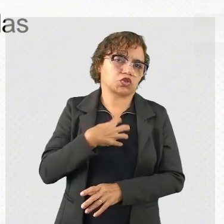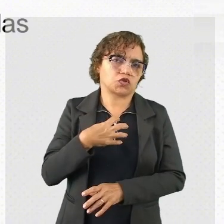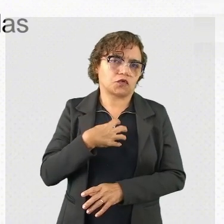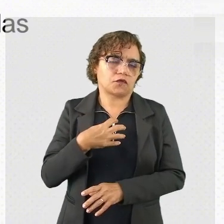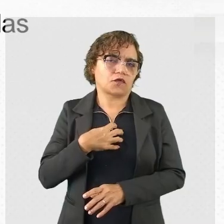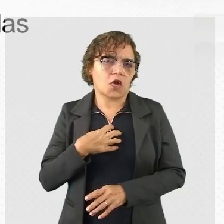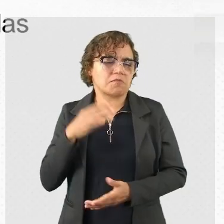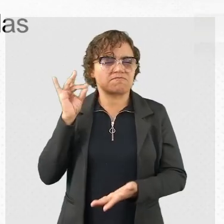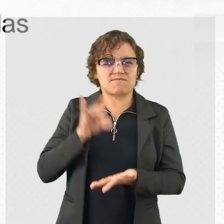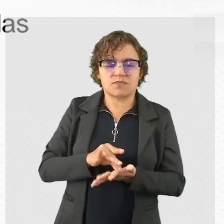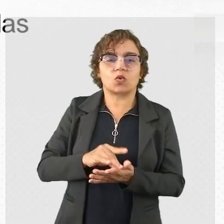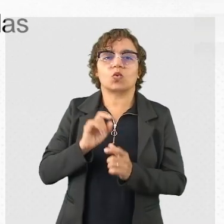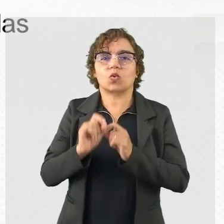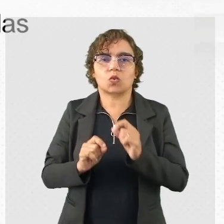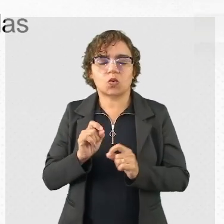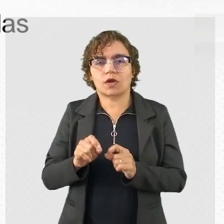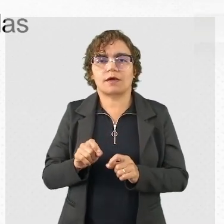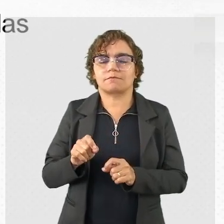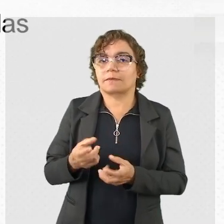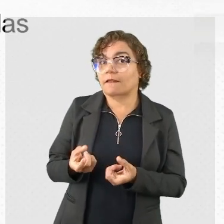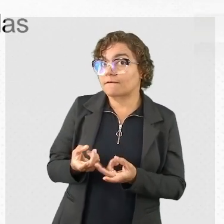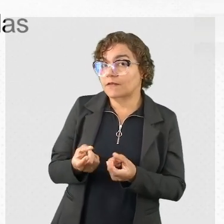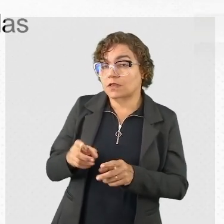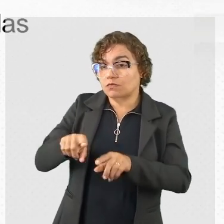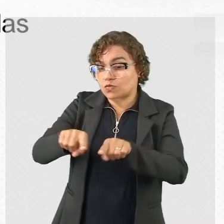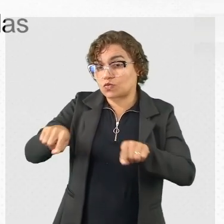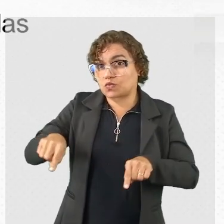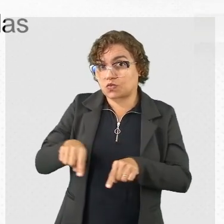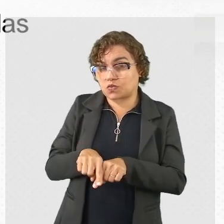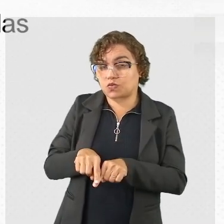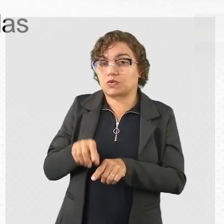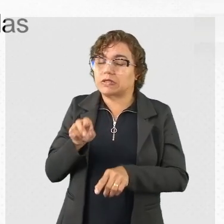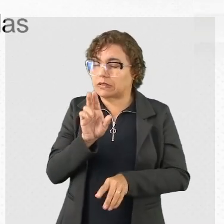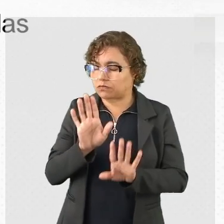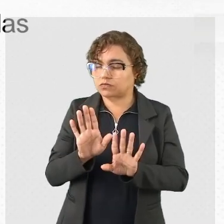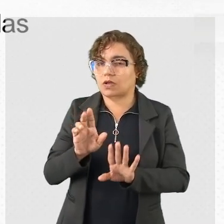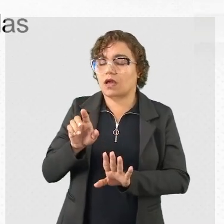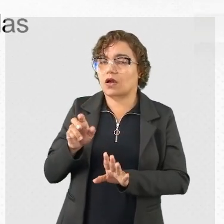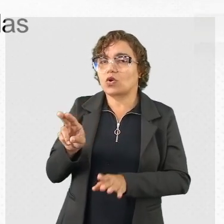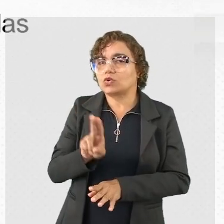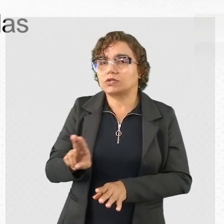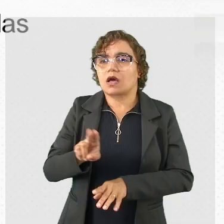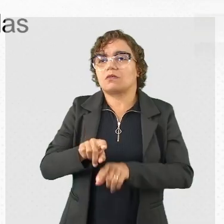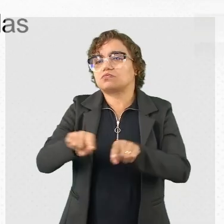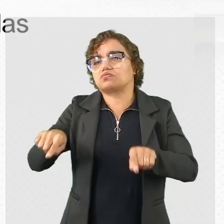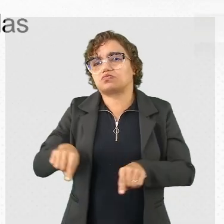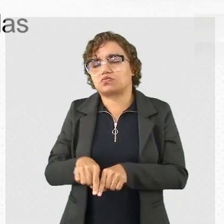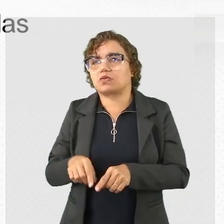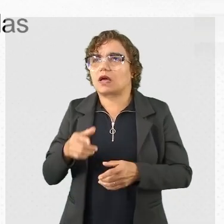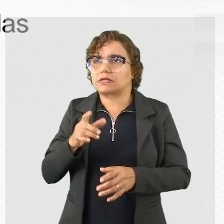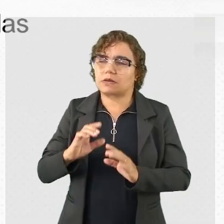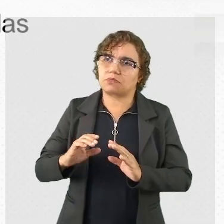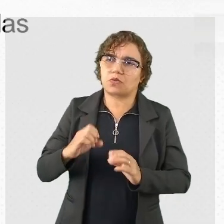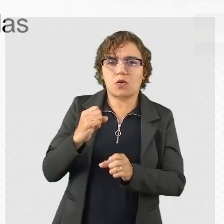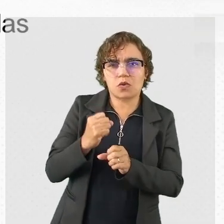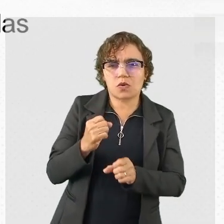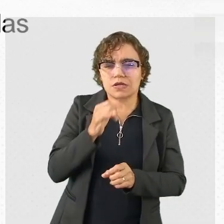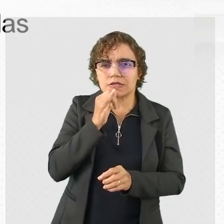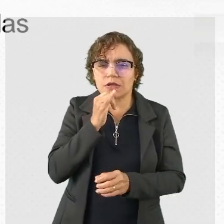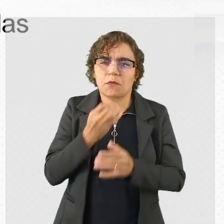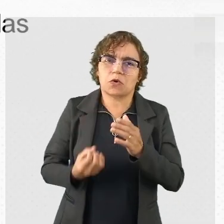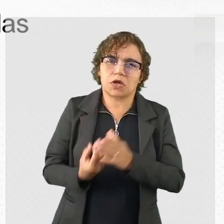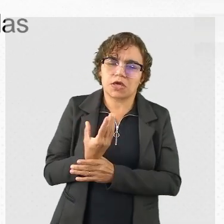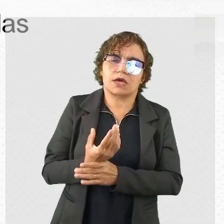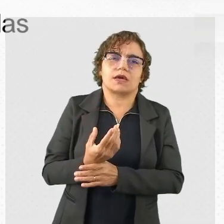bem efetiva a exploração do território. Então você faz, claro, alguns fortes ali para guardar, os outros